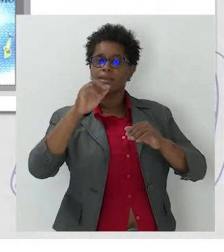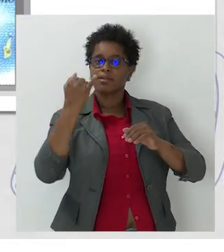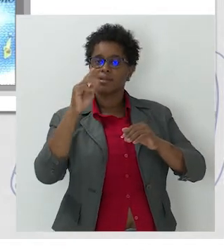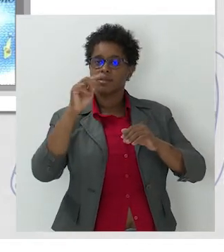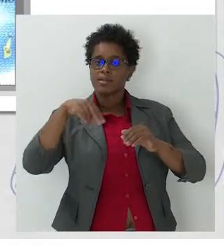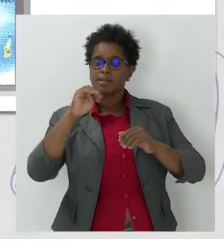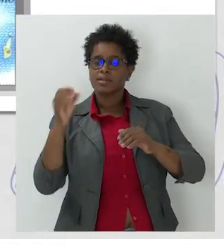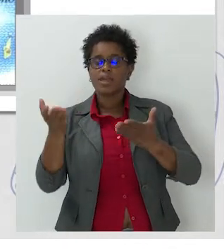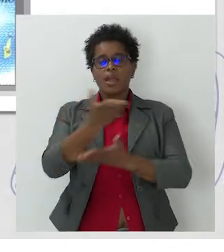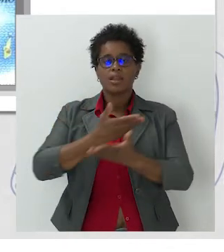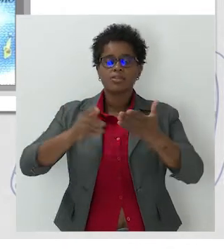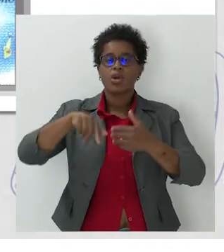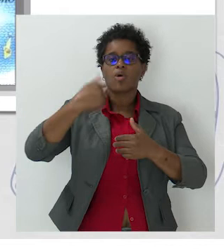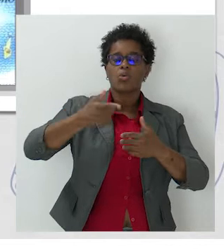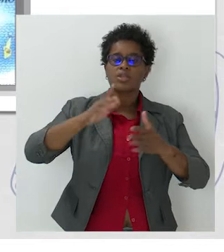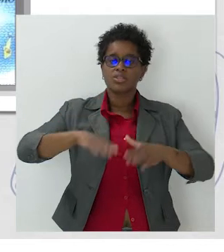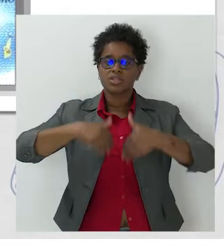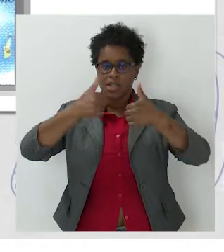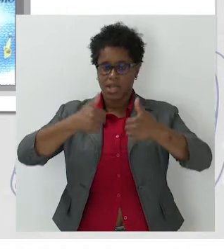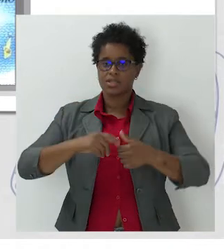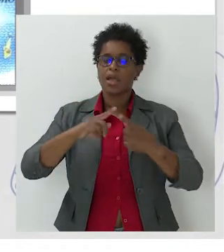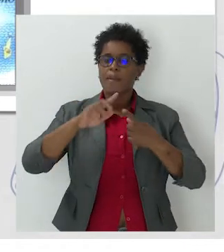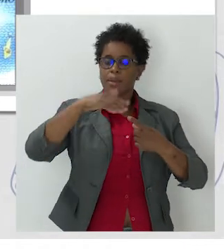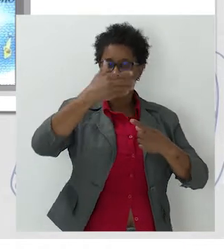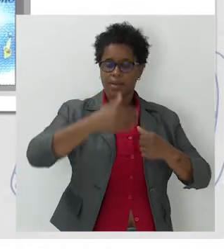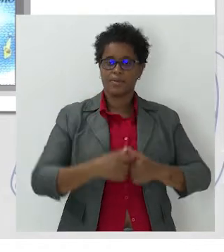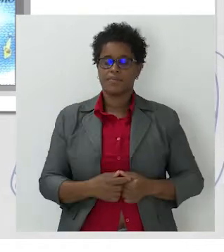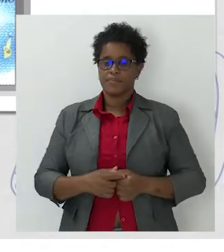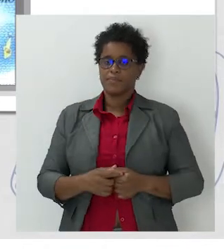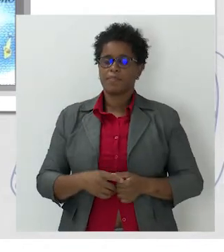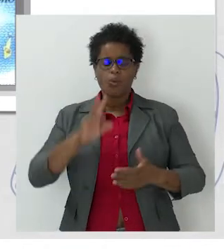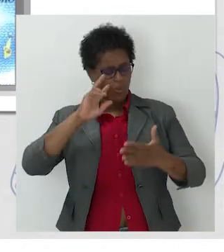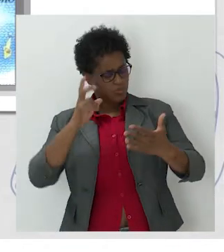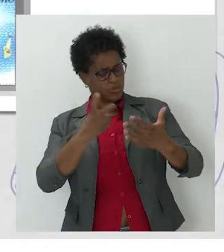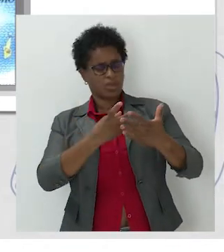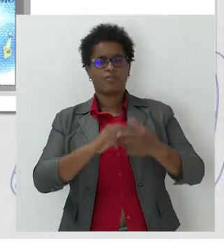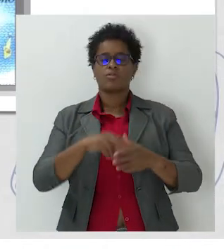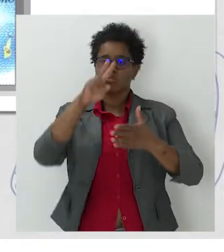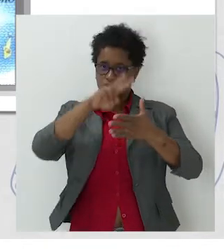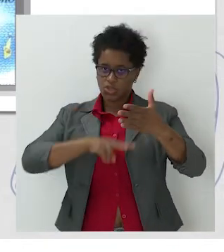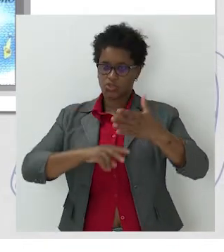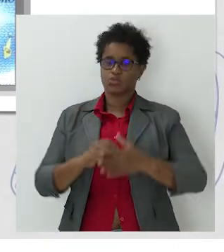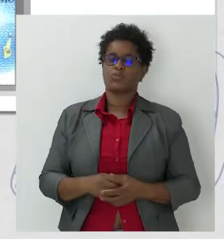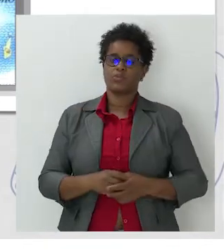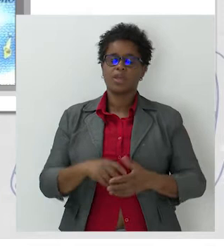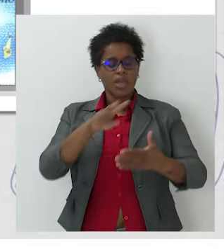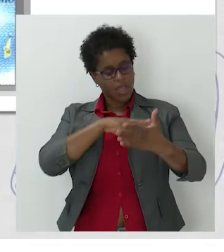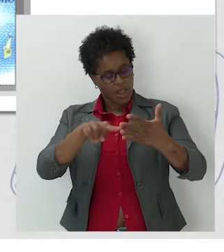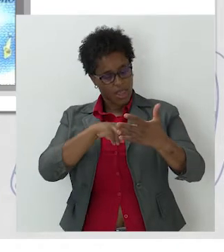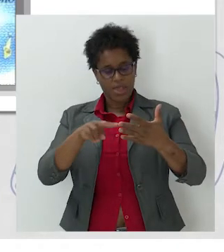relação às outras cidades. Primeira razão, observem o texto e